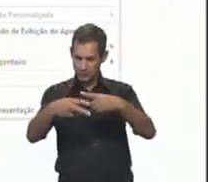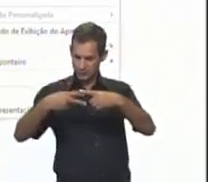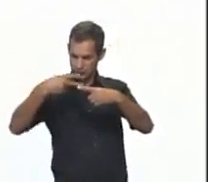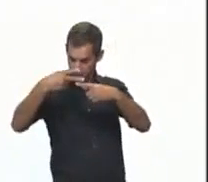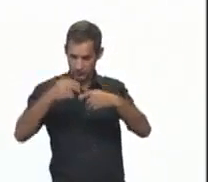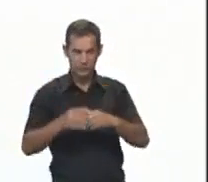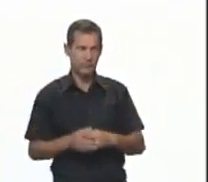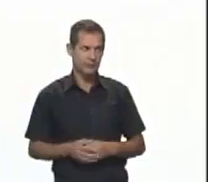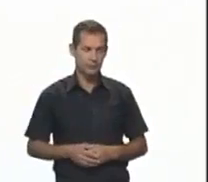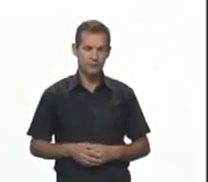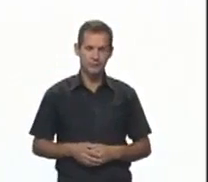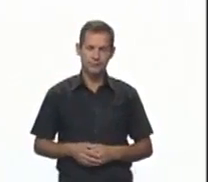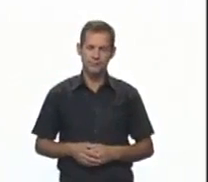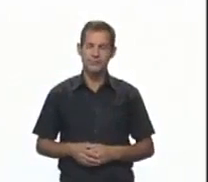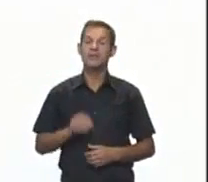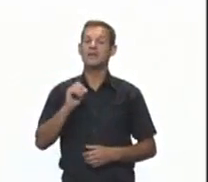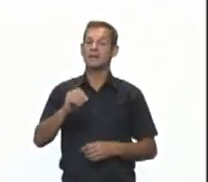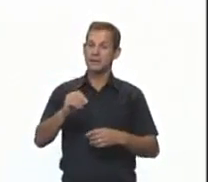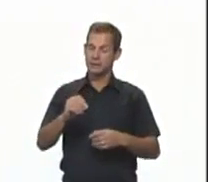quadrado